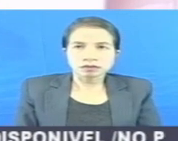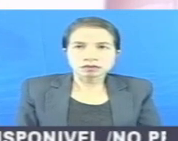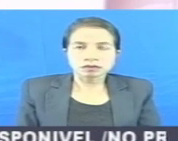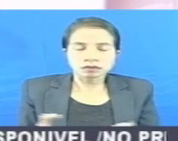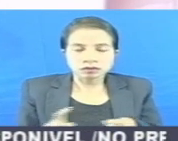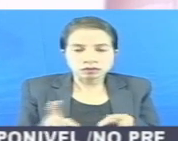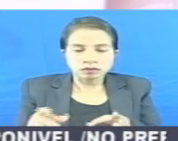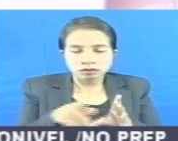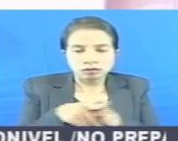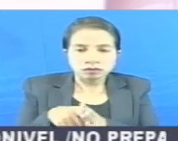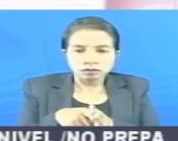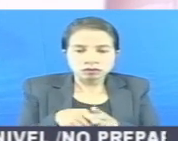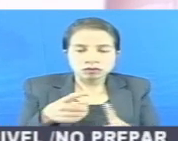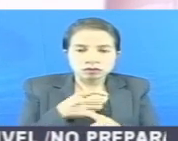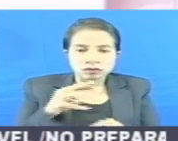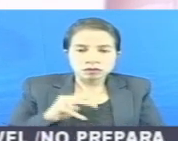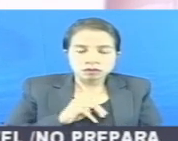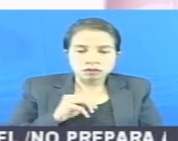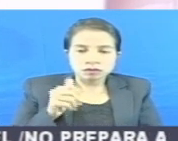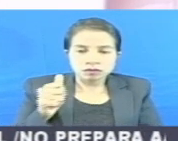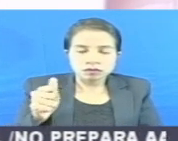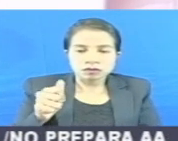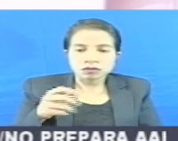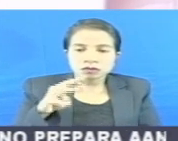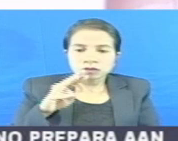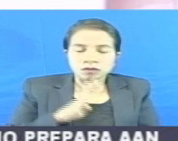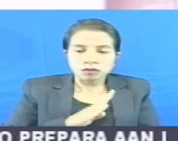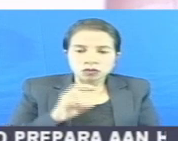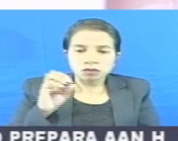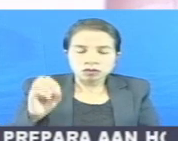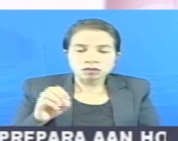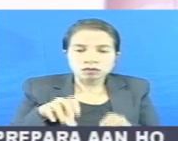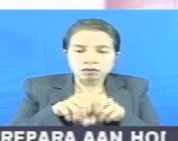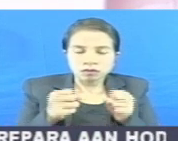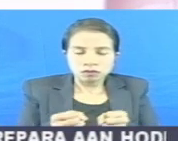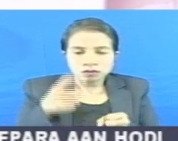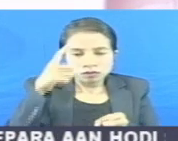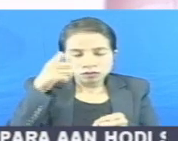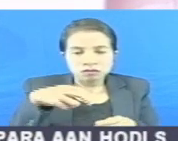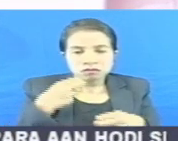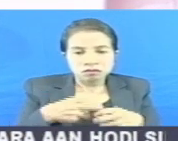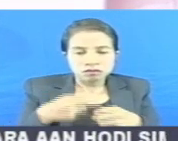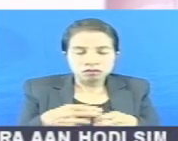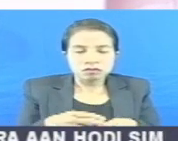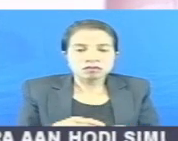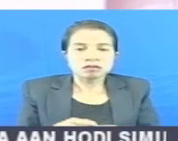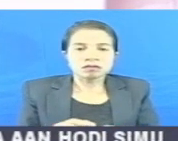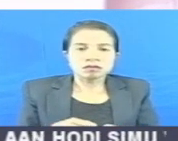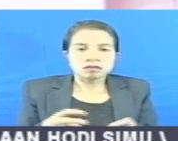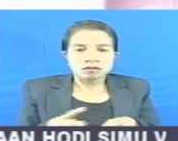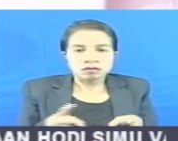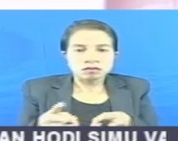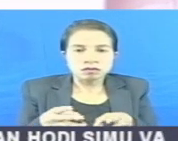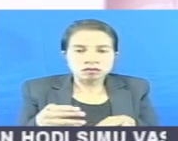Estrada público Diresaun Postu Maliana, toia Postu Bobonaro Kotu, dificulta movimento transporte público. Estrada na Bekotu